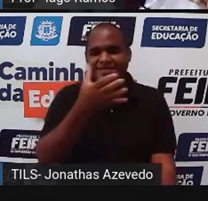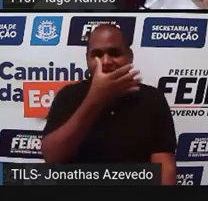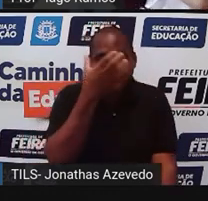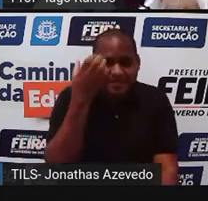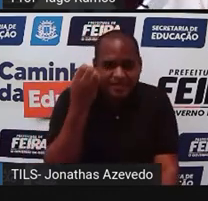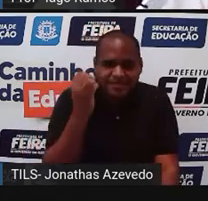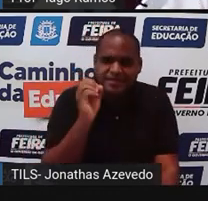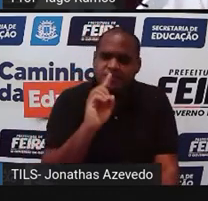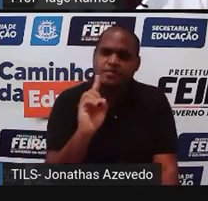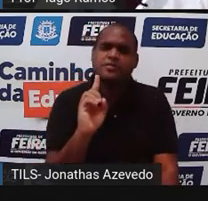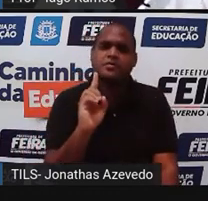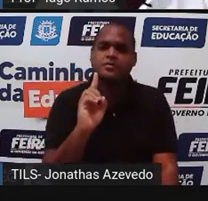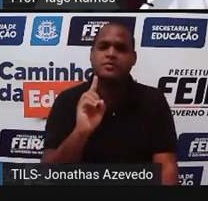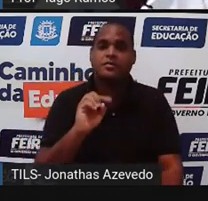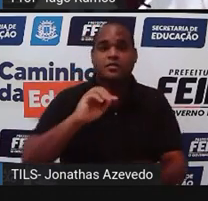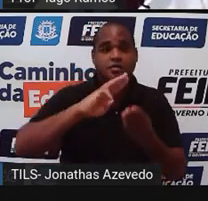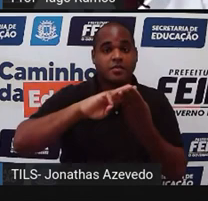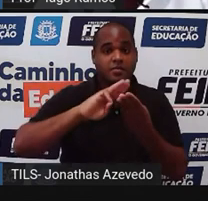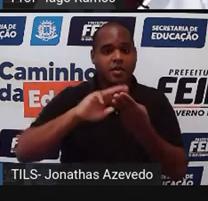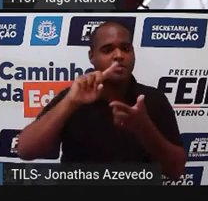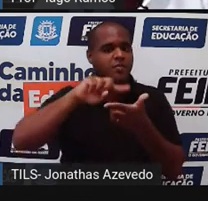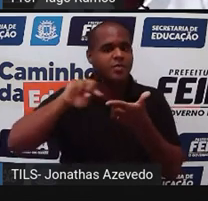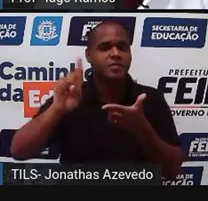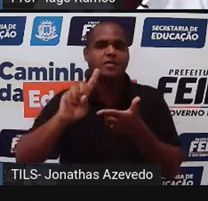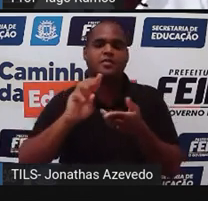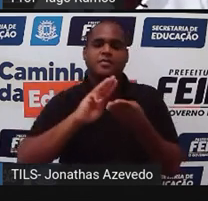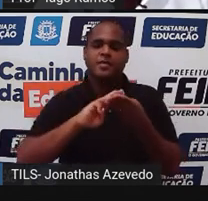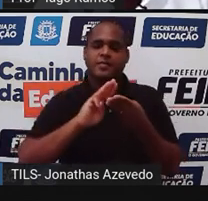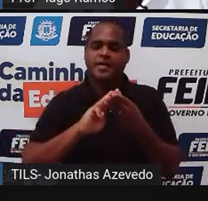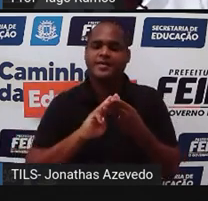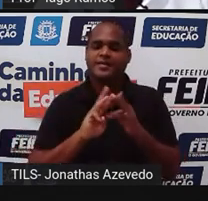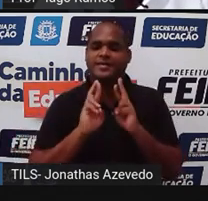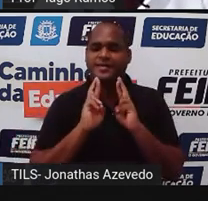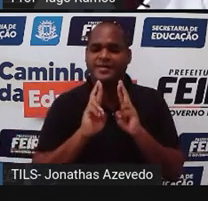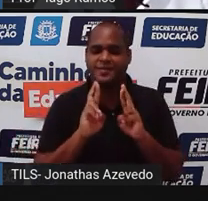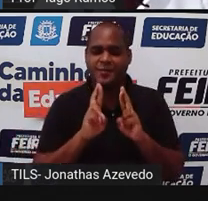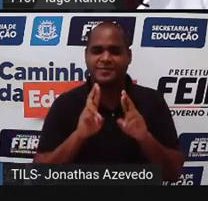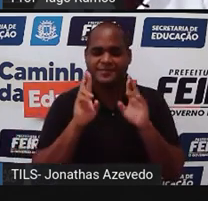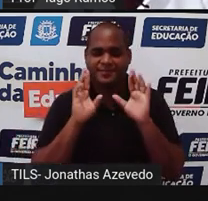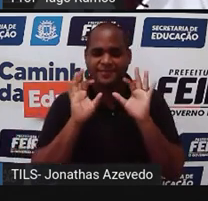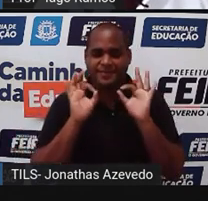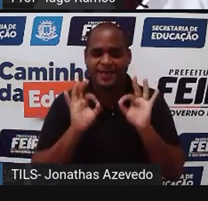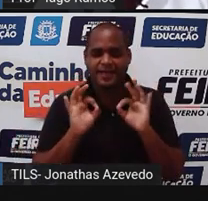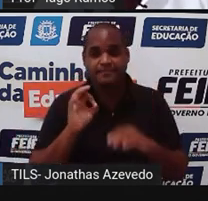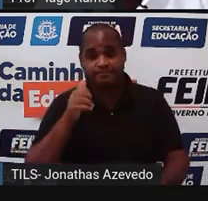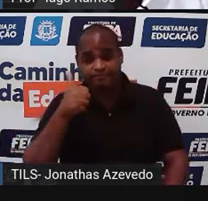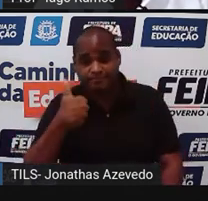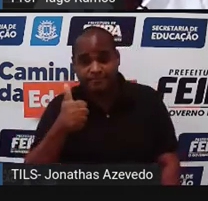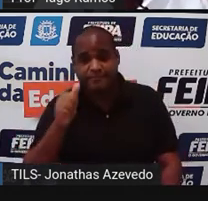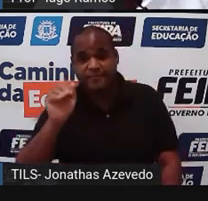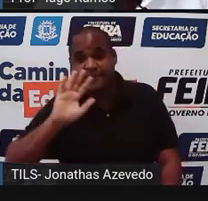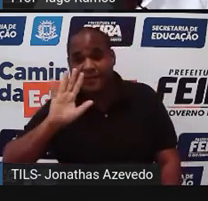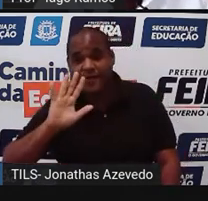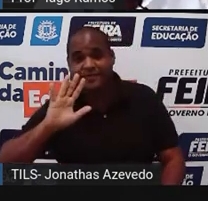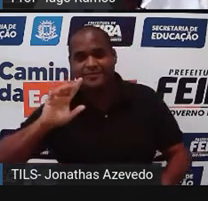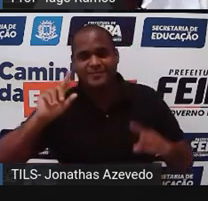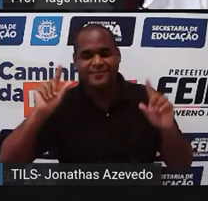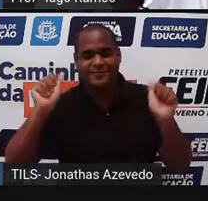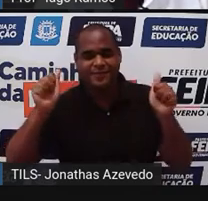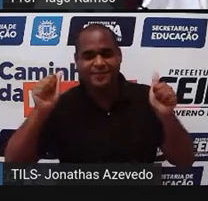nosso recado não esquece matemática não é problema matemática é solução é isso aí valeu